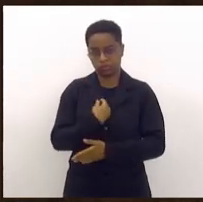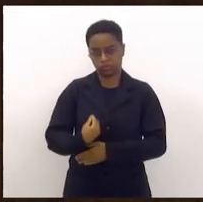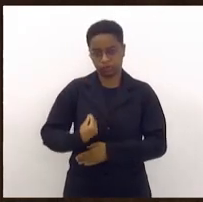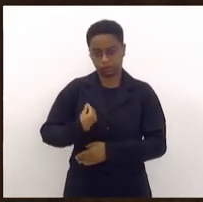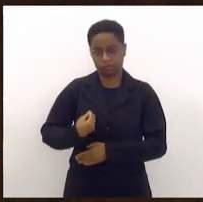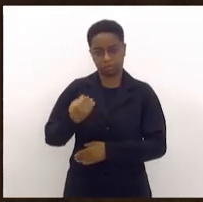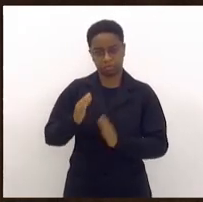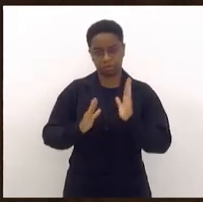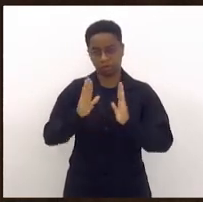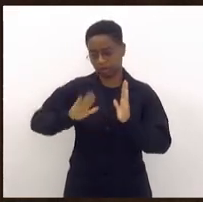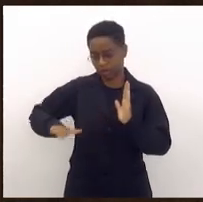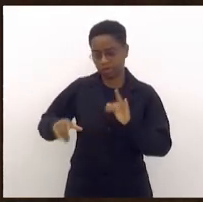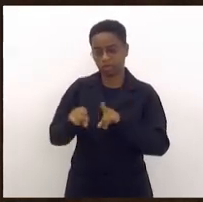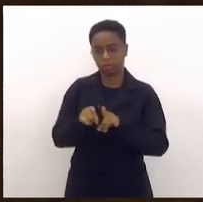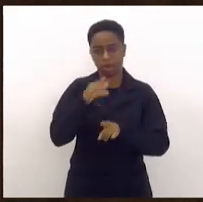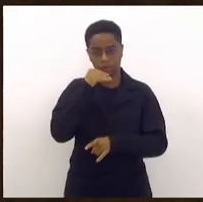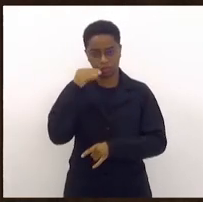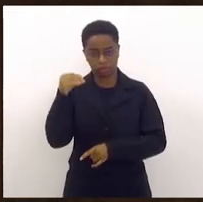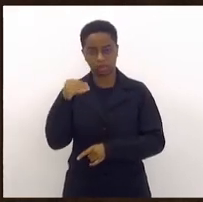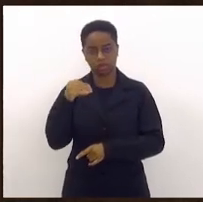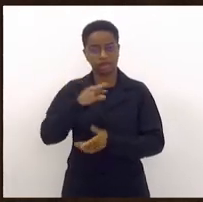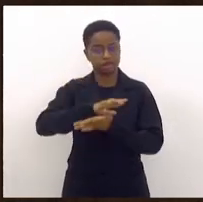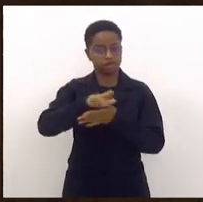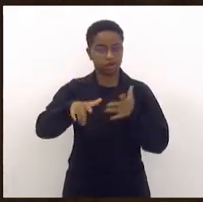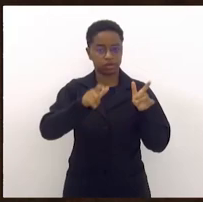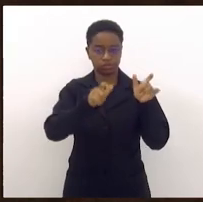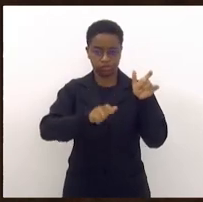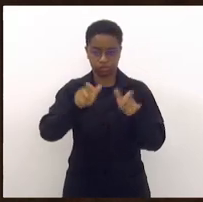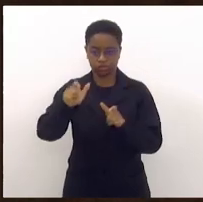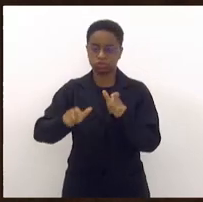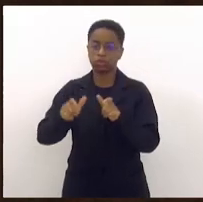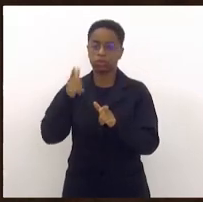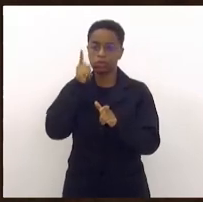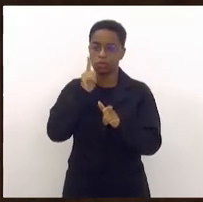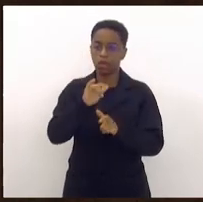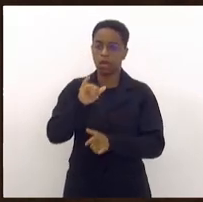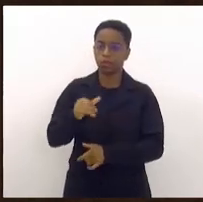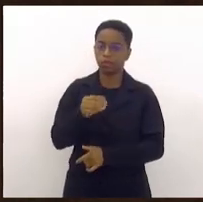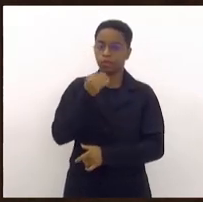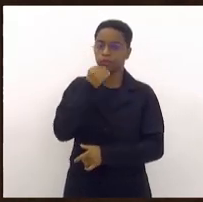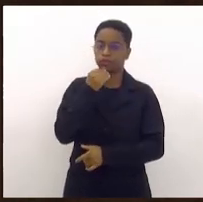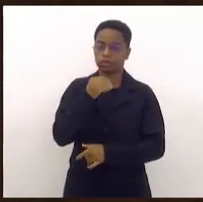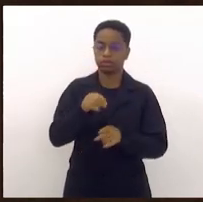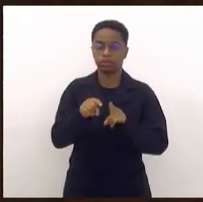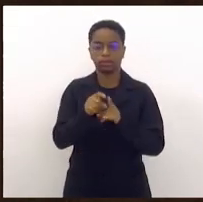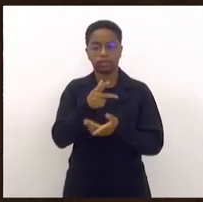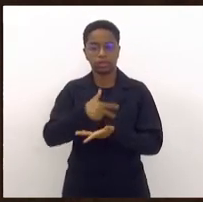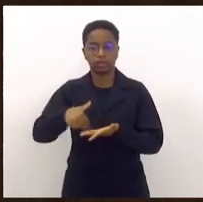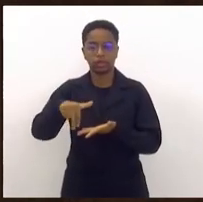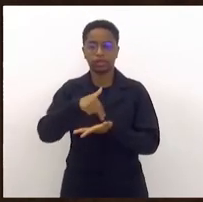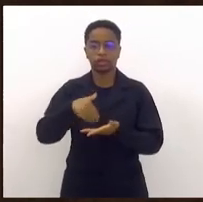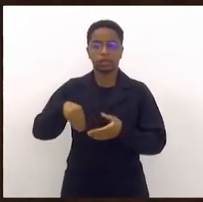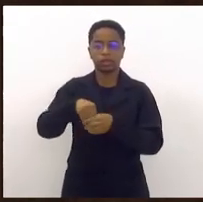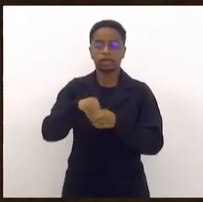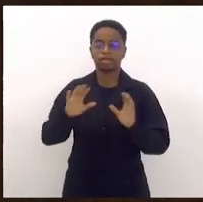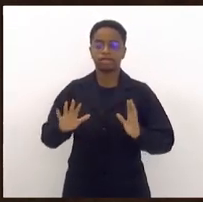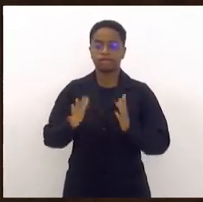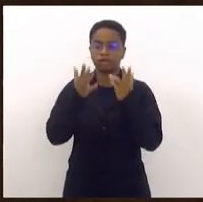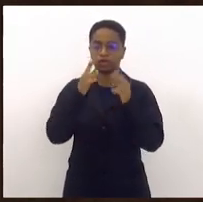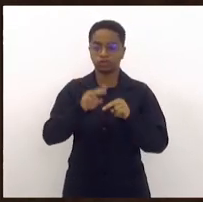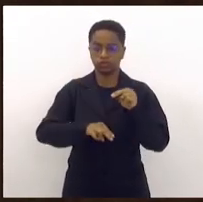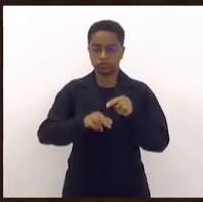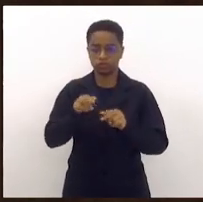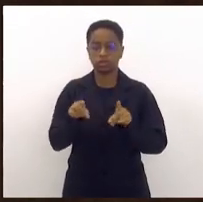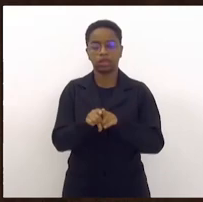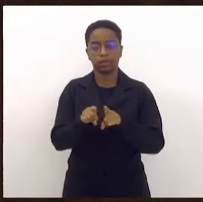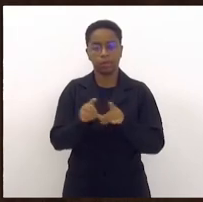na nossa adolescência, muitos de nós já pôde aproveitar e dançar dentro de um arraiar, não é? Tem a